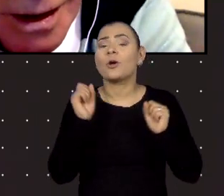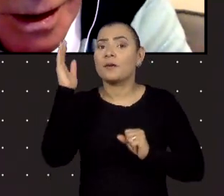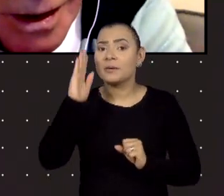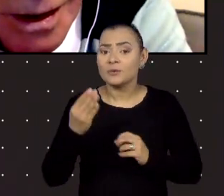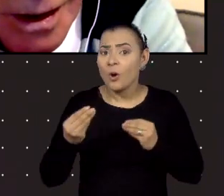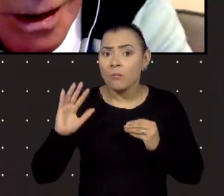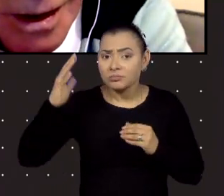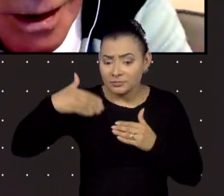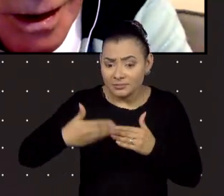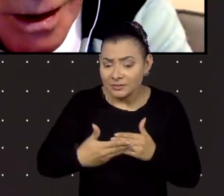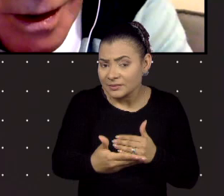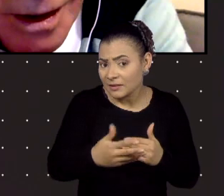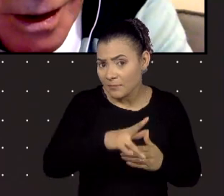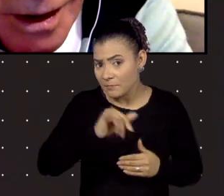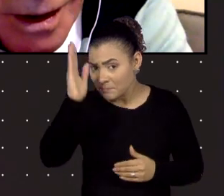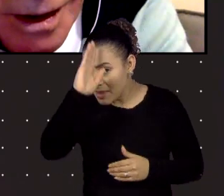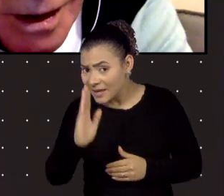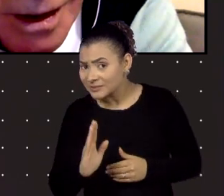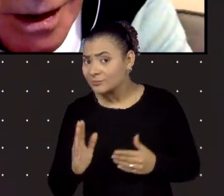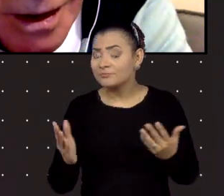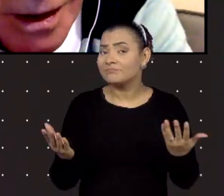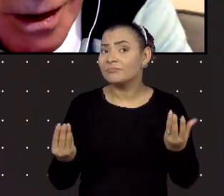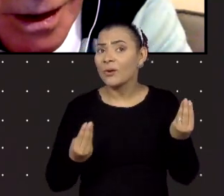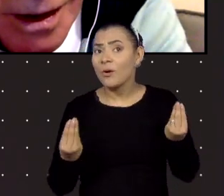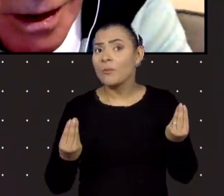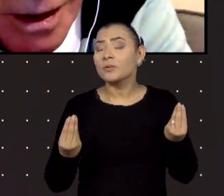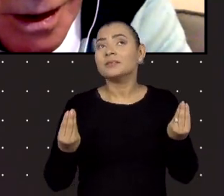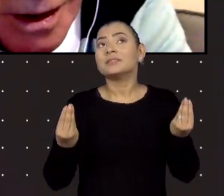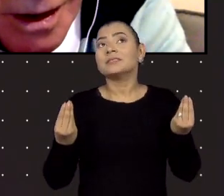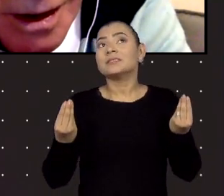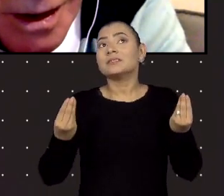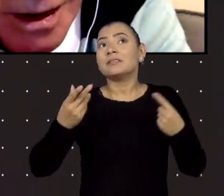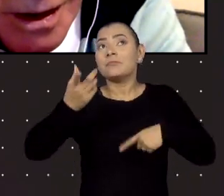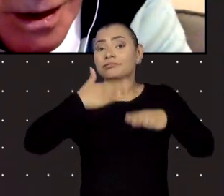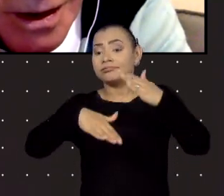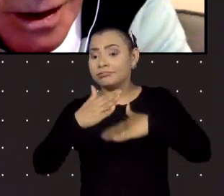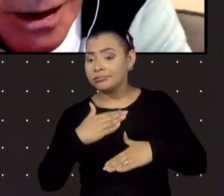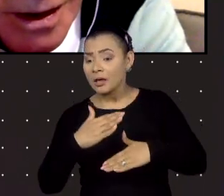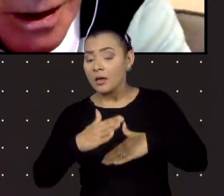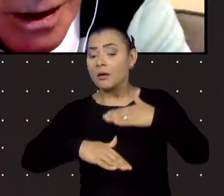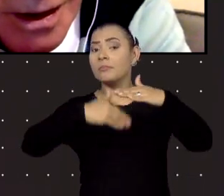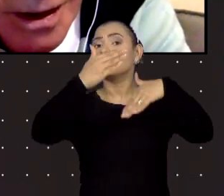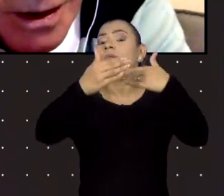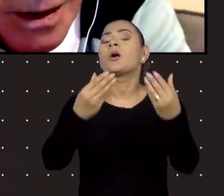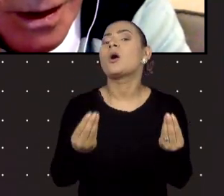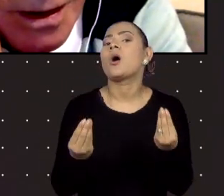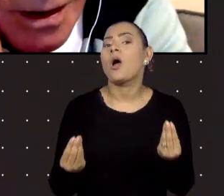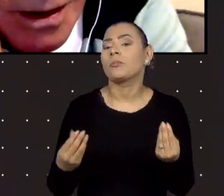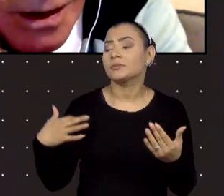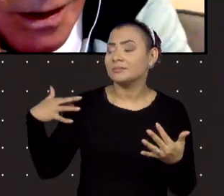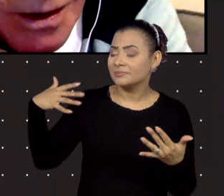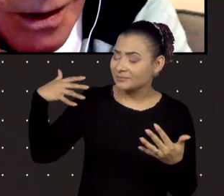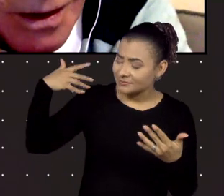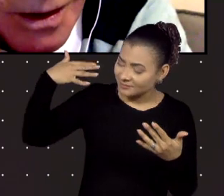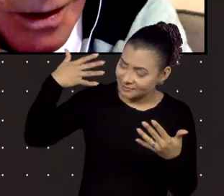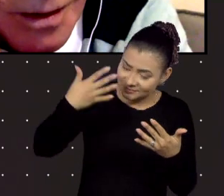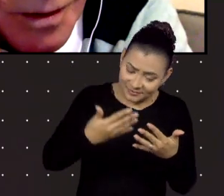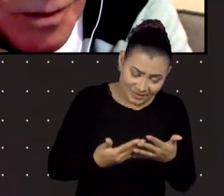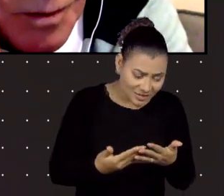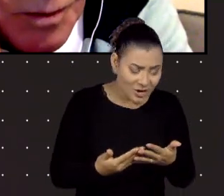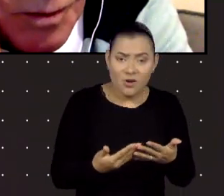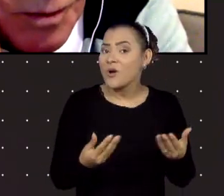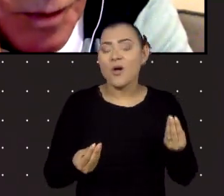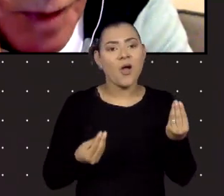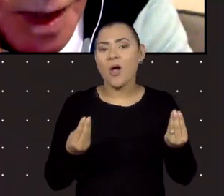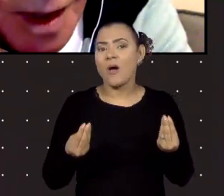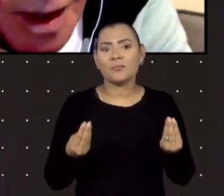ele retorna no eterno regresso, no sentido nietzschiano, não é? No sentido